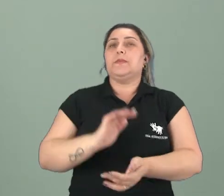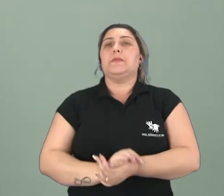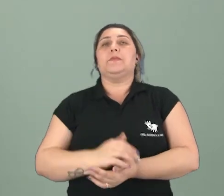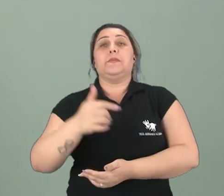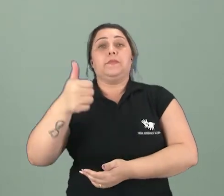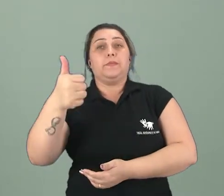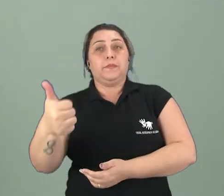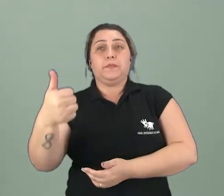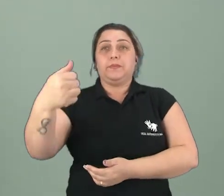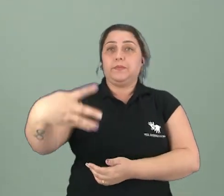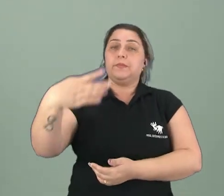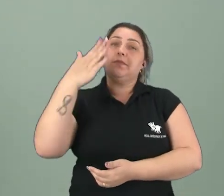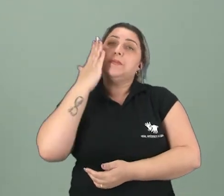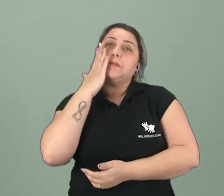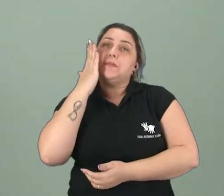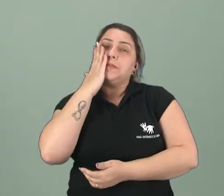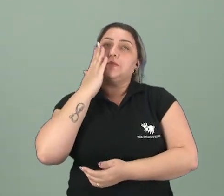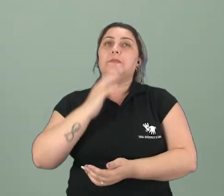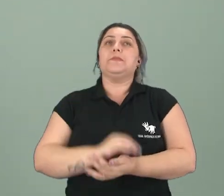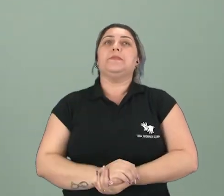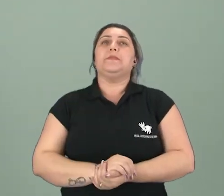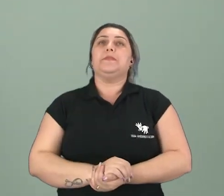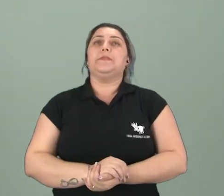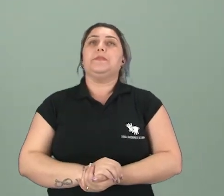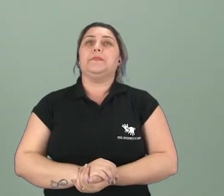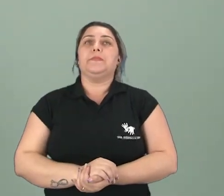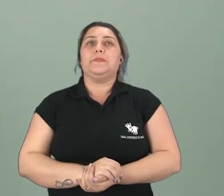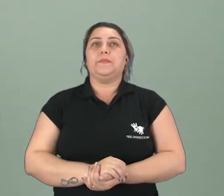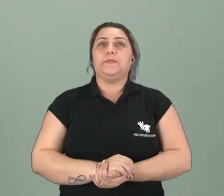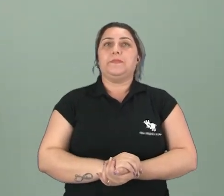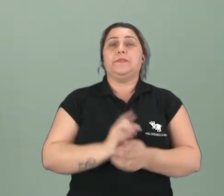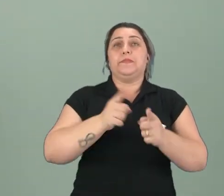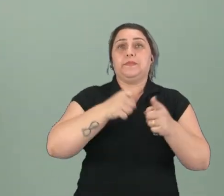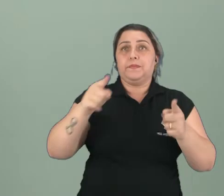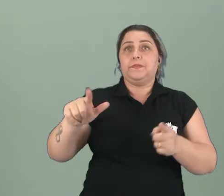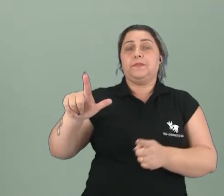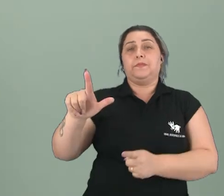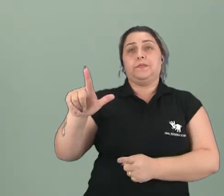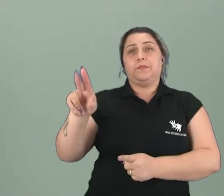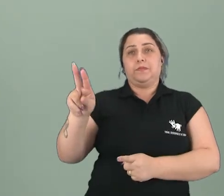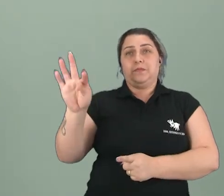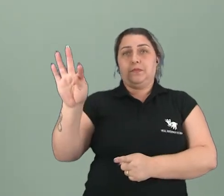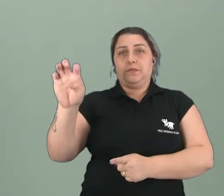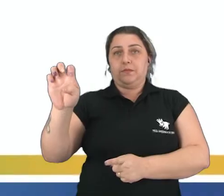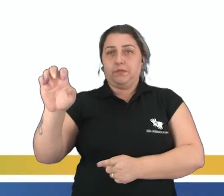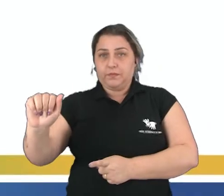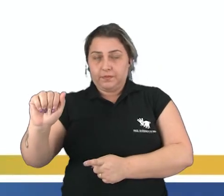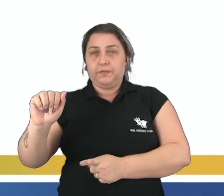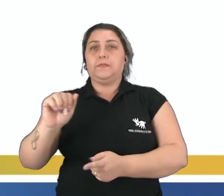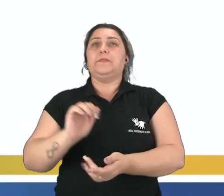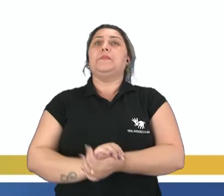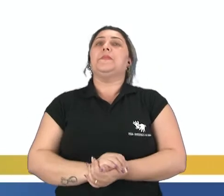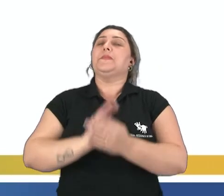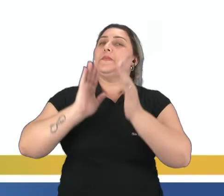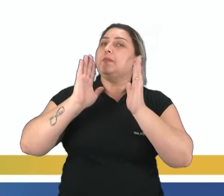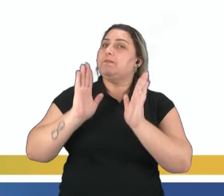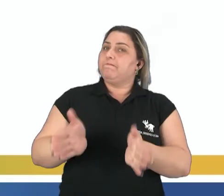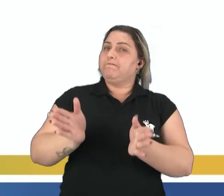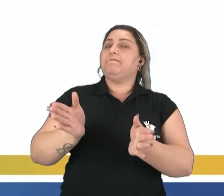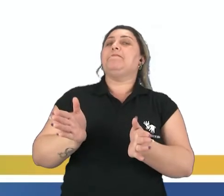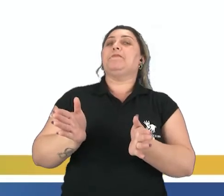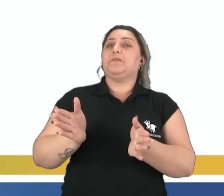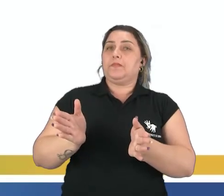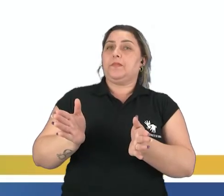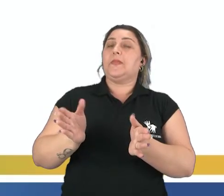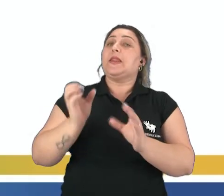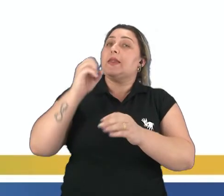do 14º dia. E a fase lútea é quando o folículo que foi deixado pelo